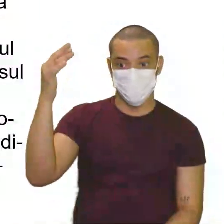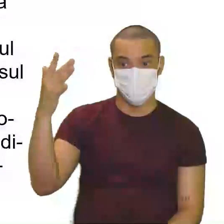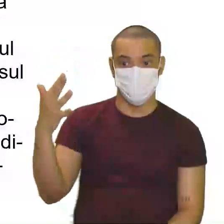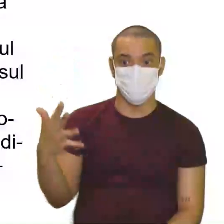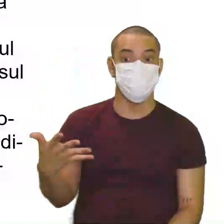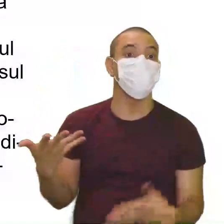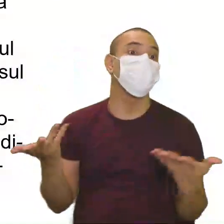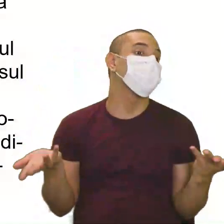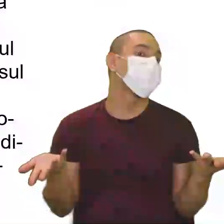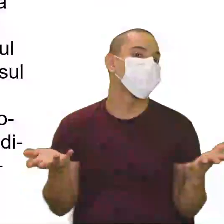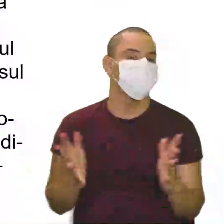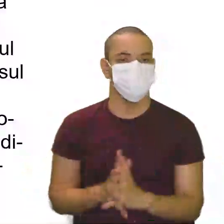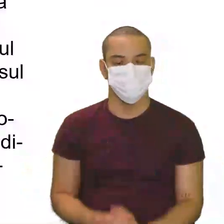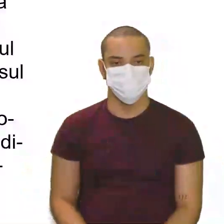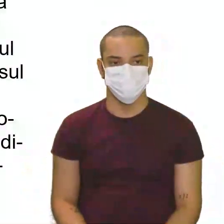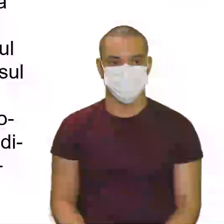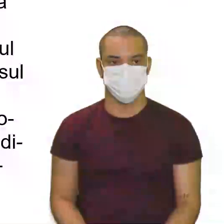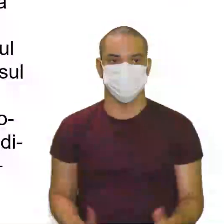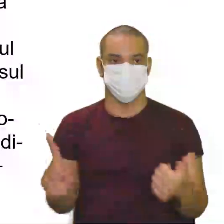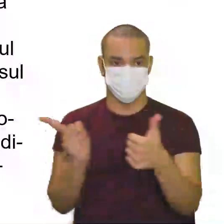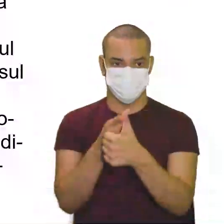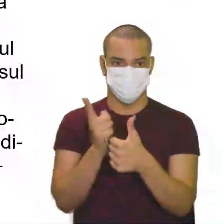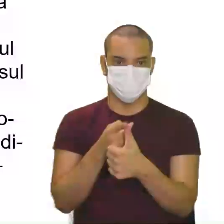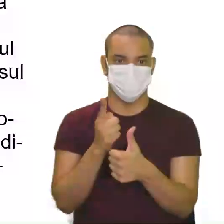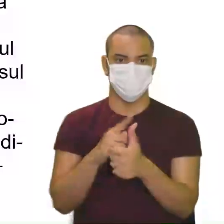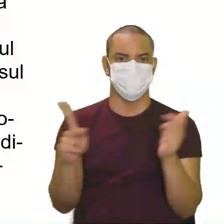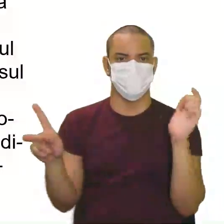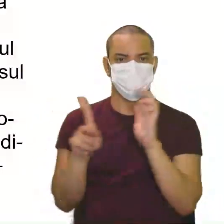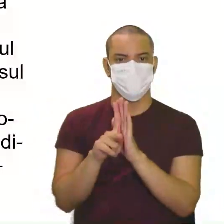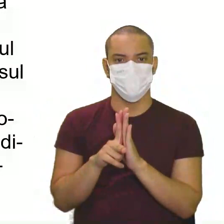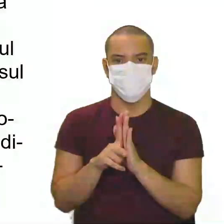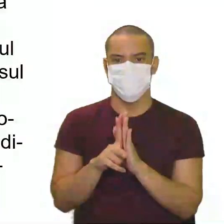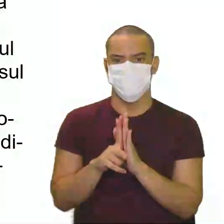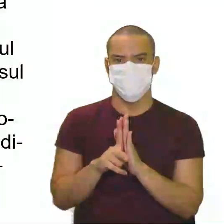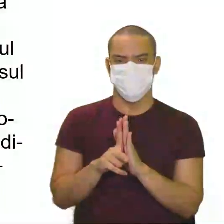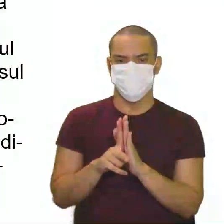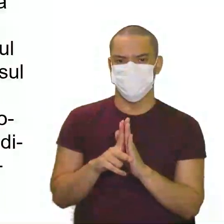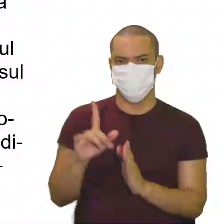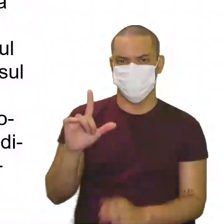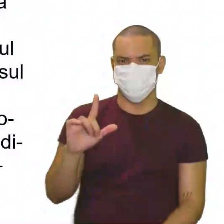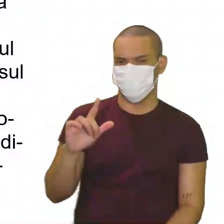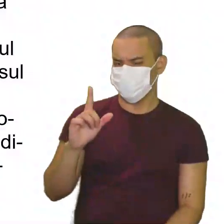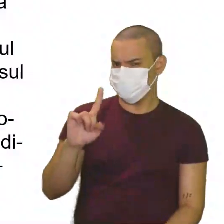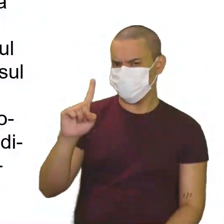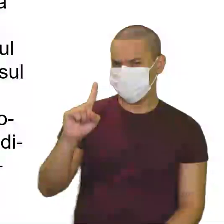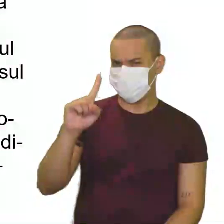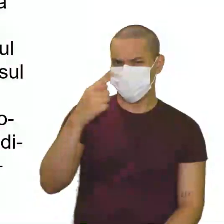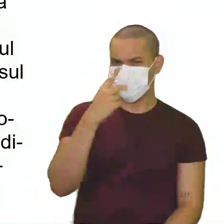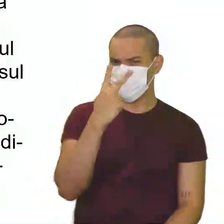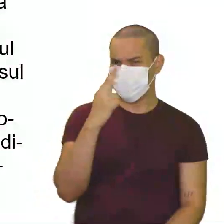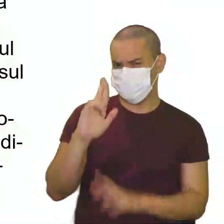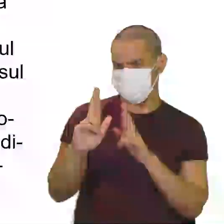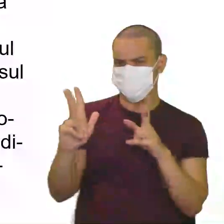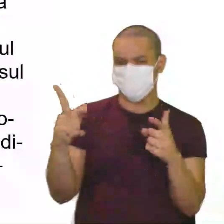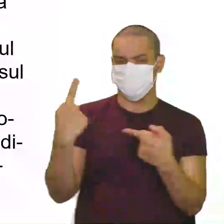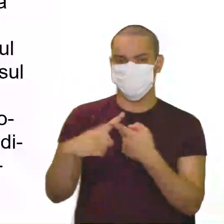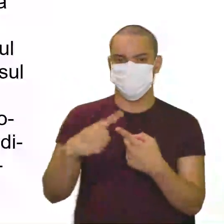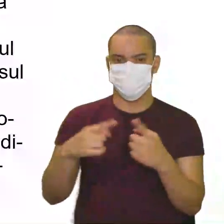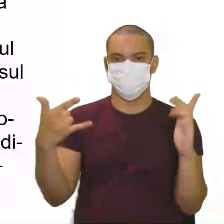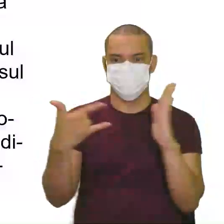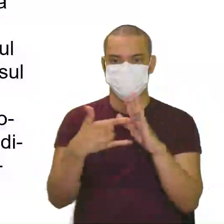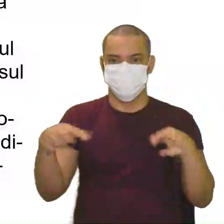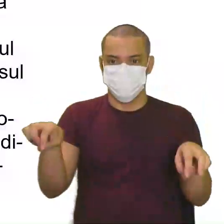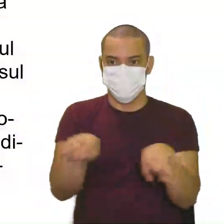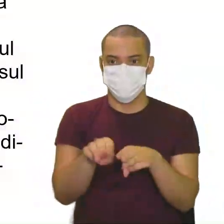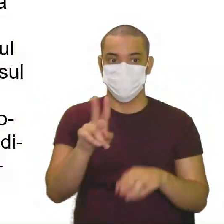para tentar explicar esse fato bom letra A trata-se de uma exceção magnética em que os polos do mesmo nome